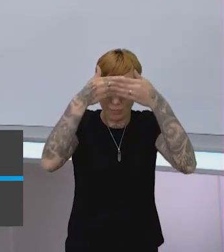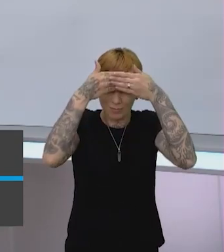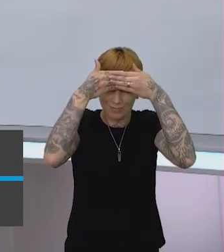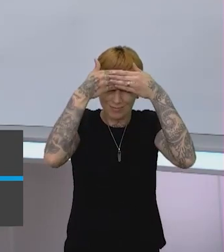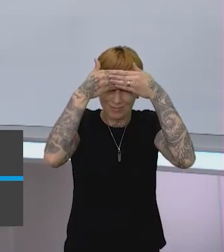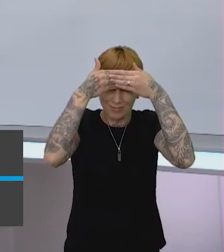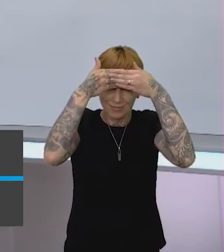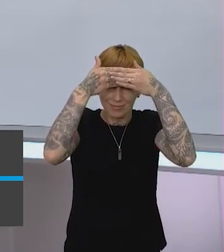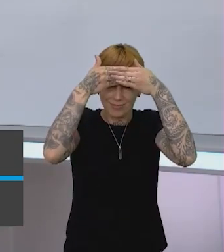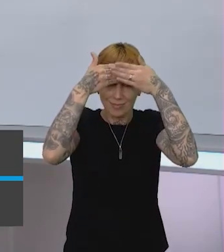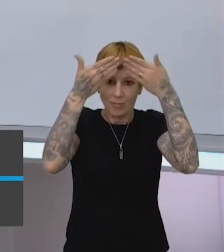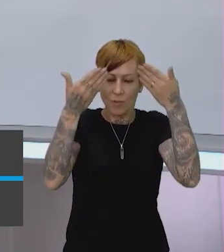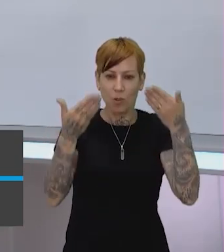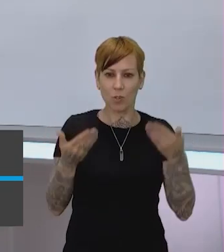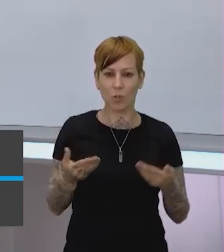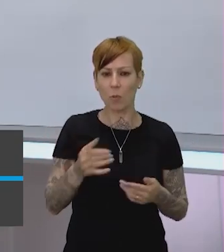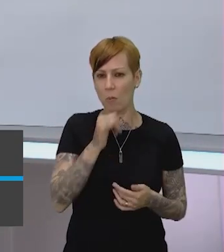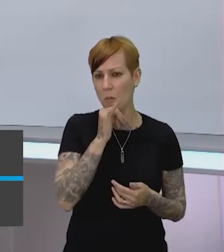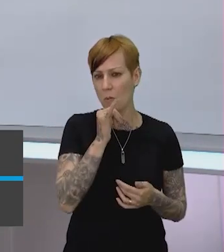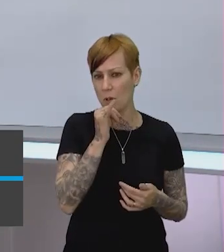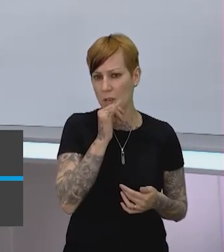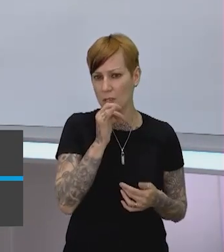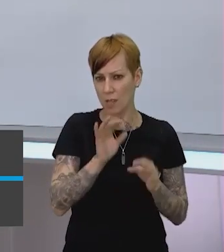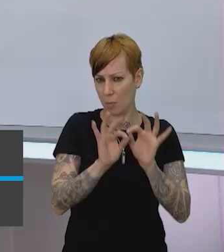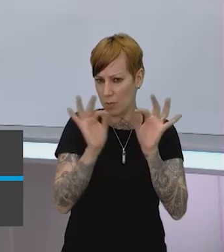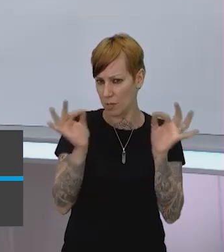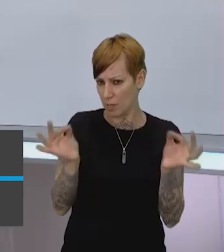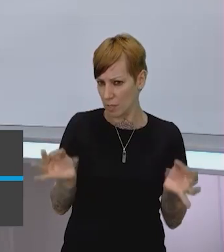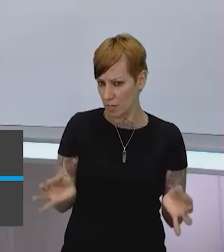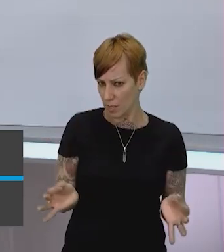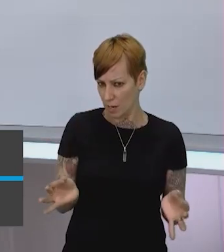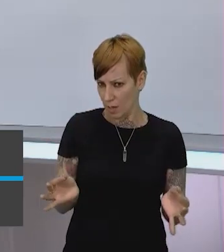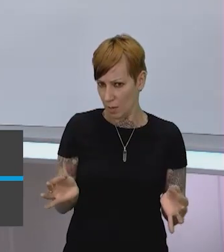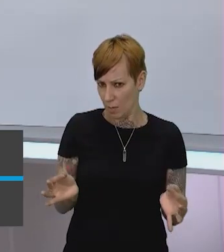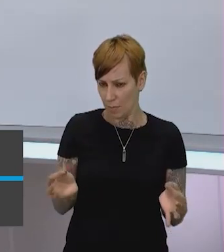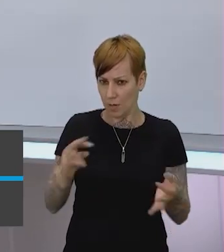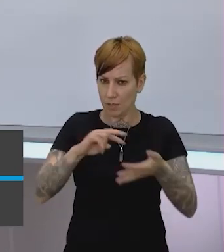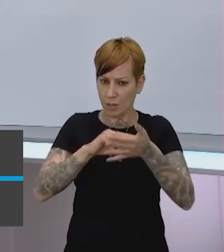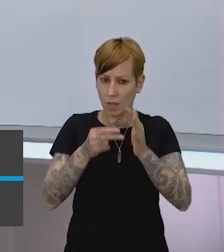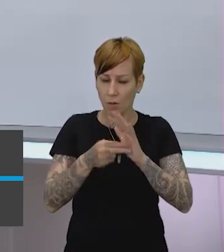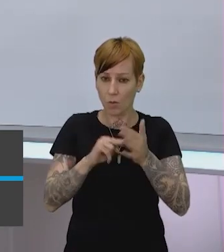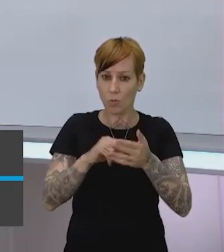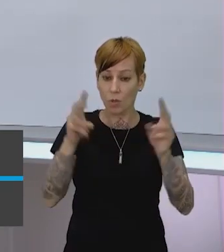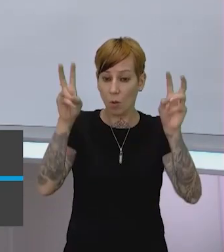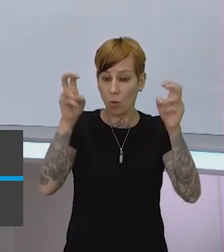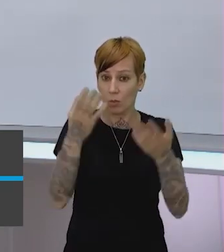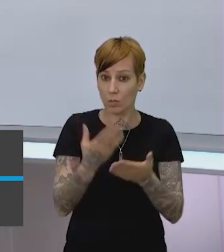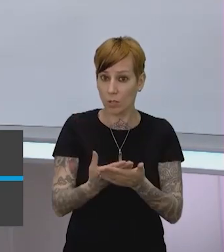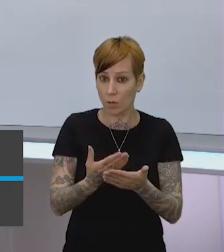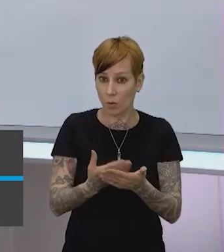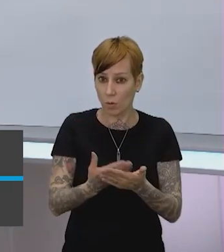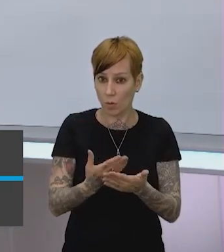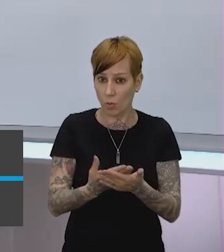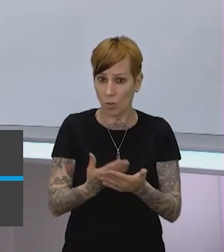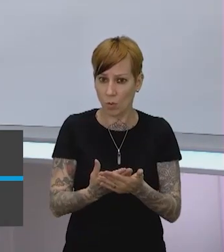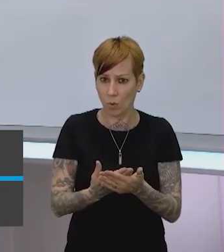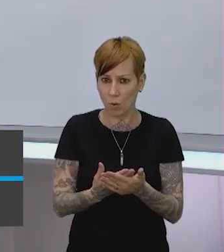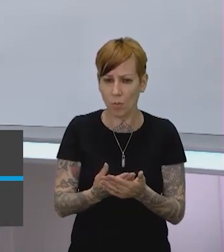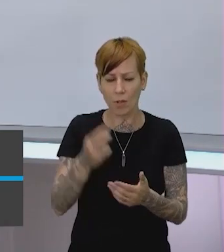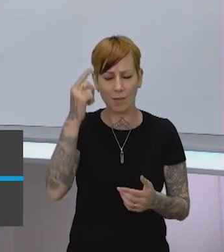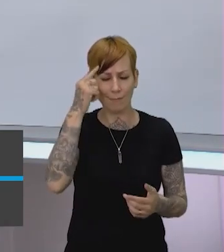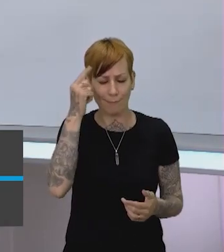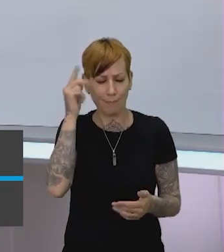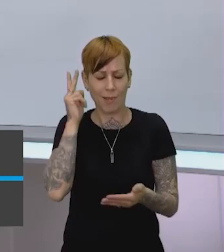Então, um exemplo simples, né, que tem a ver com o que nós vamos estudar hoje. Nós somos